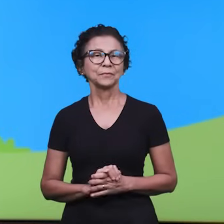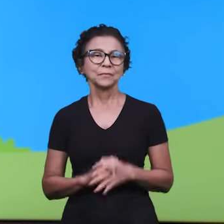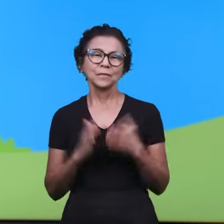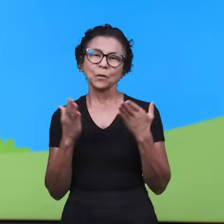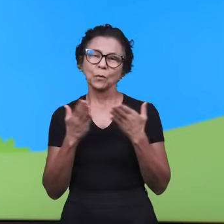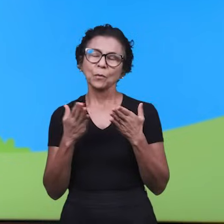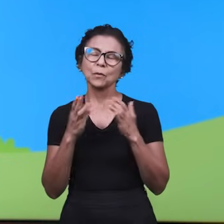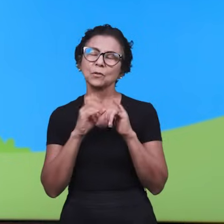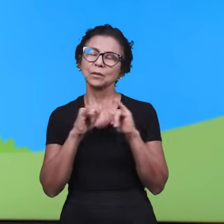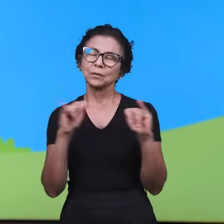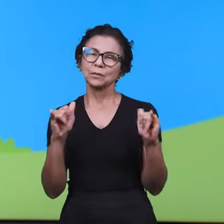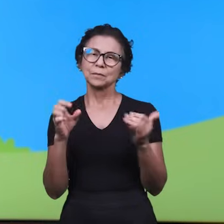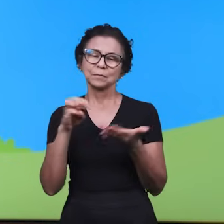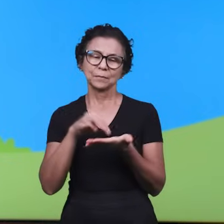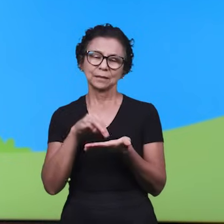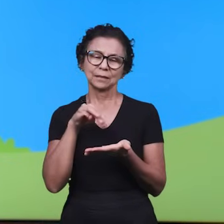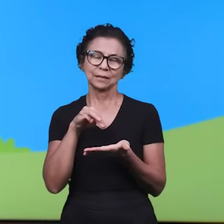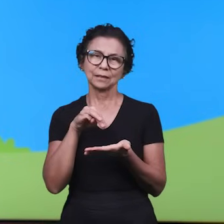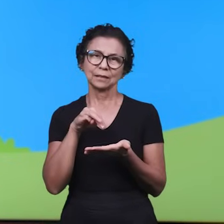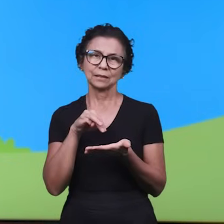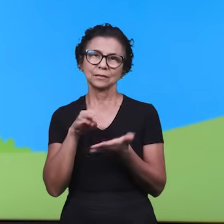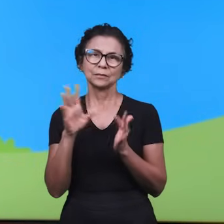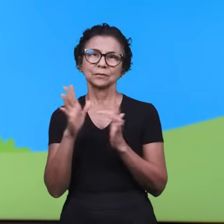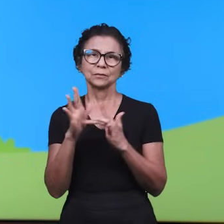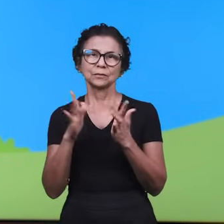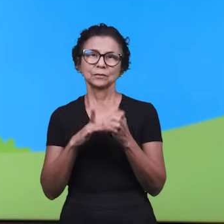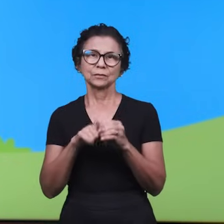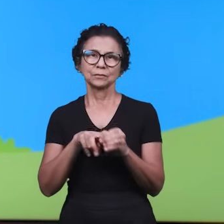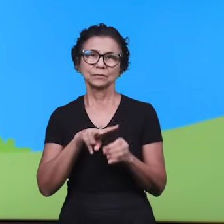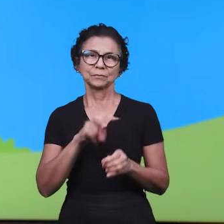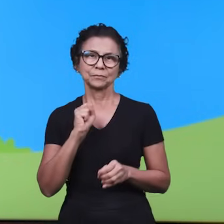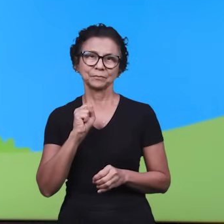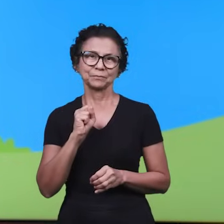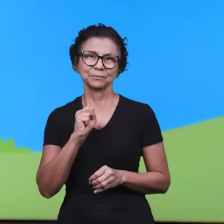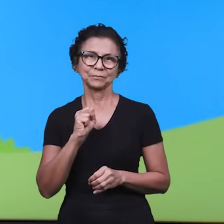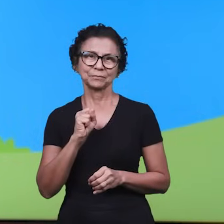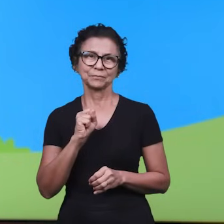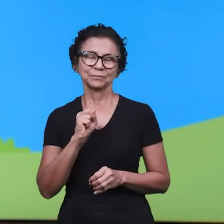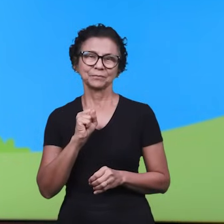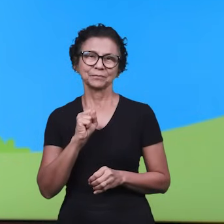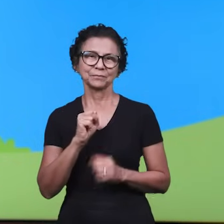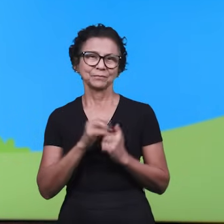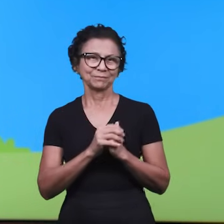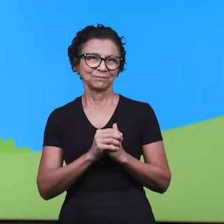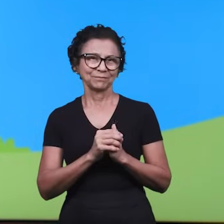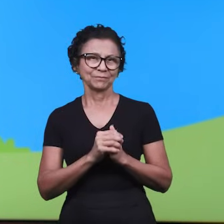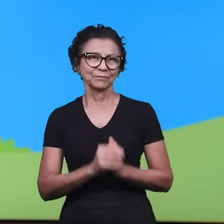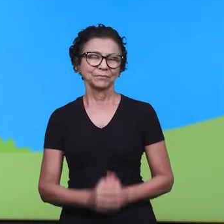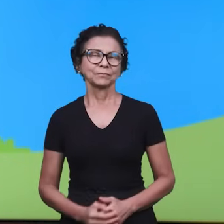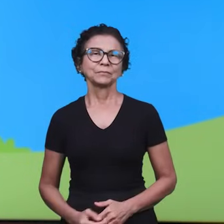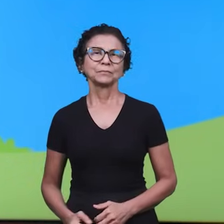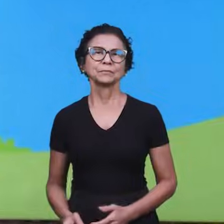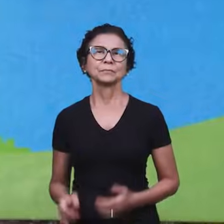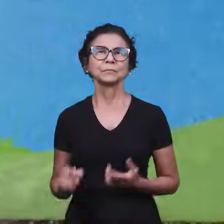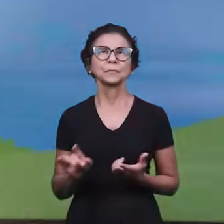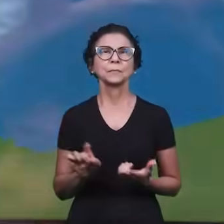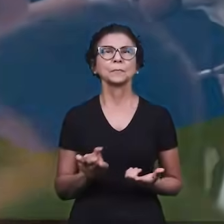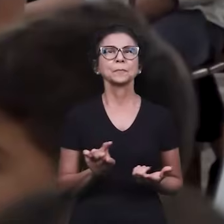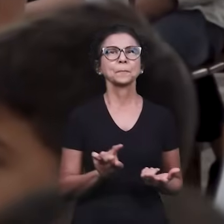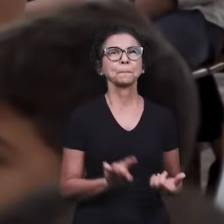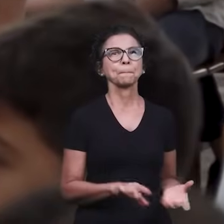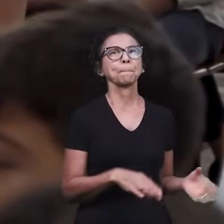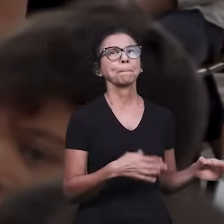resta hoje anunciar: Maranata, o Senhor Jesus vem. Amém?